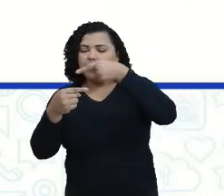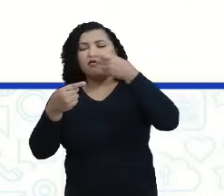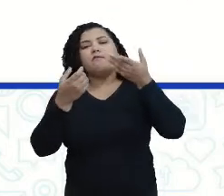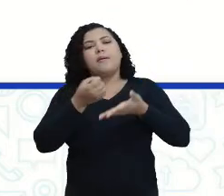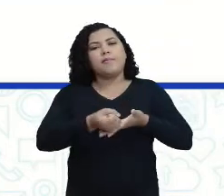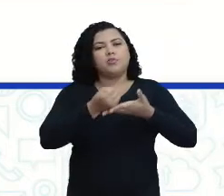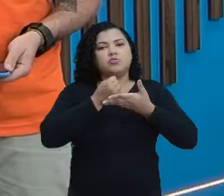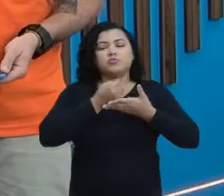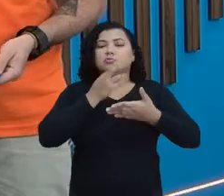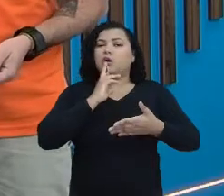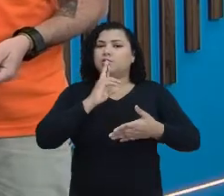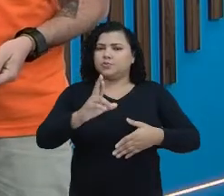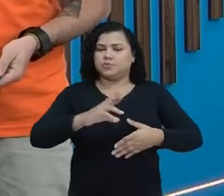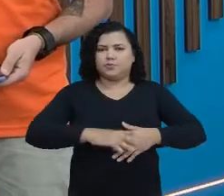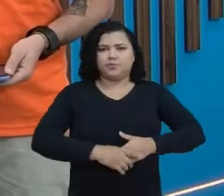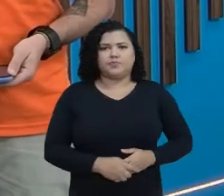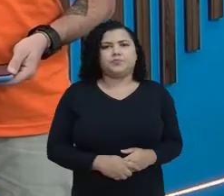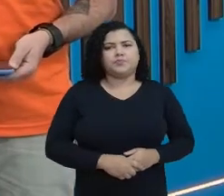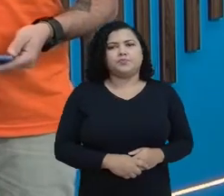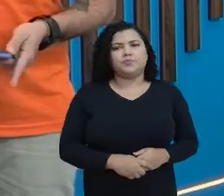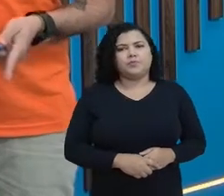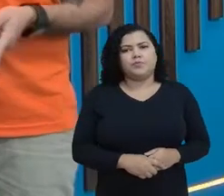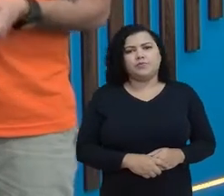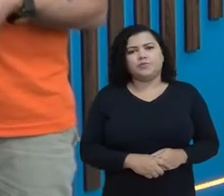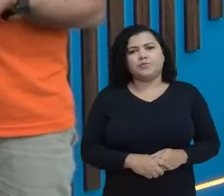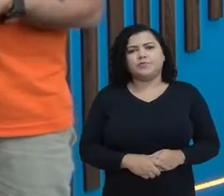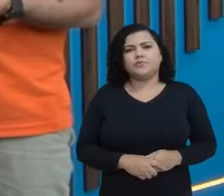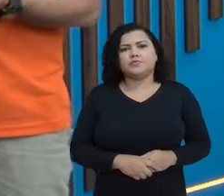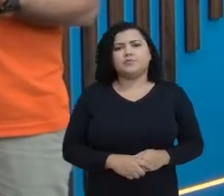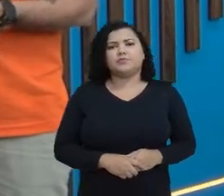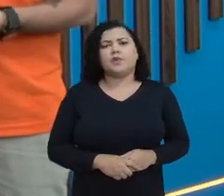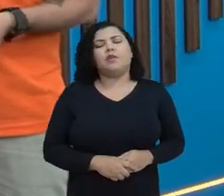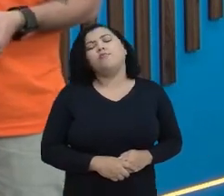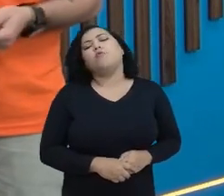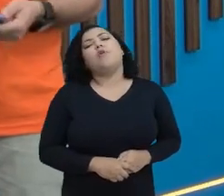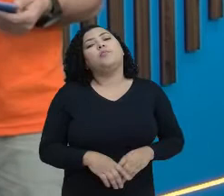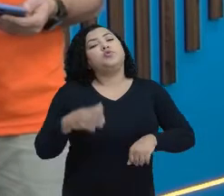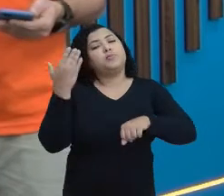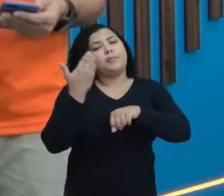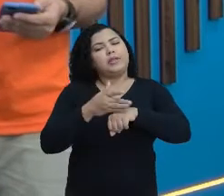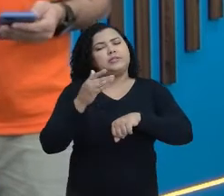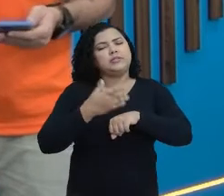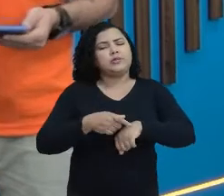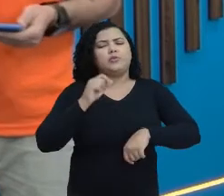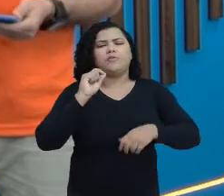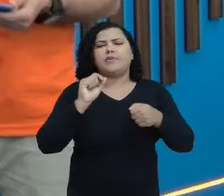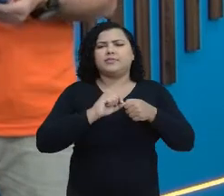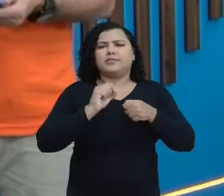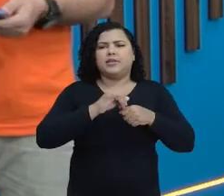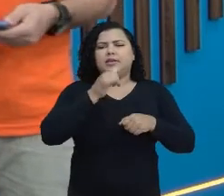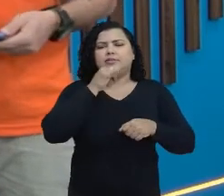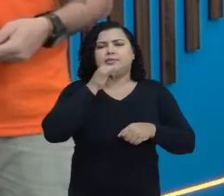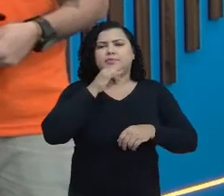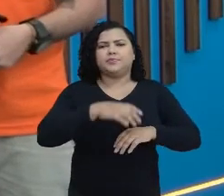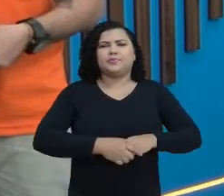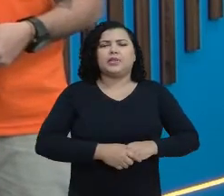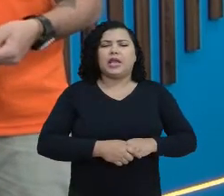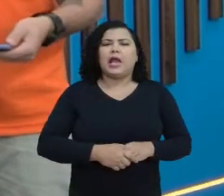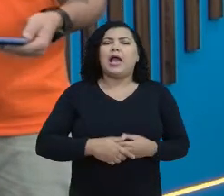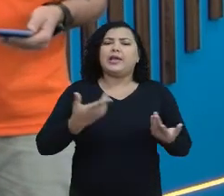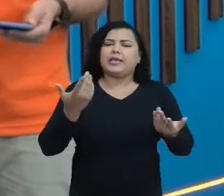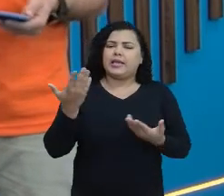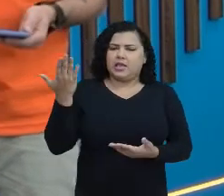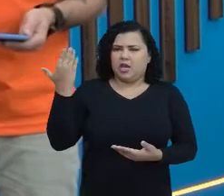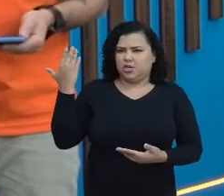regra de 3, tá certo? Então, vamos a alguns exemplos práticos. O que é que eu vou fazer? Eu vou pegar aquela situação que eu trouxe